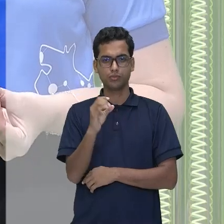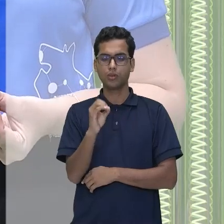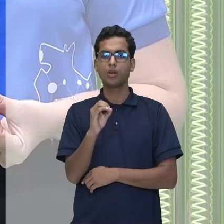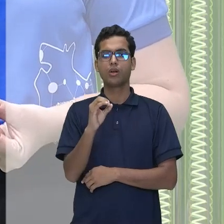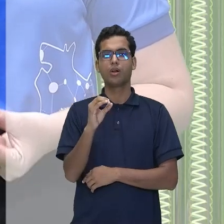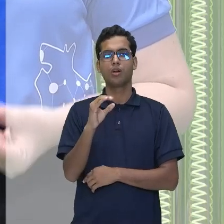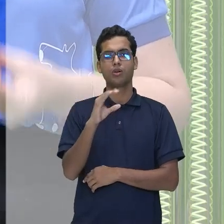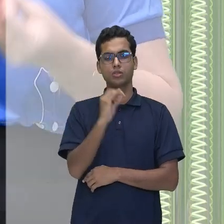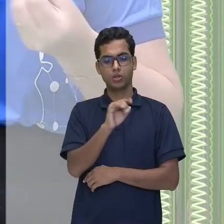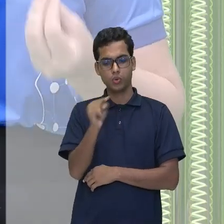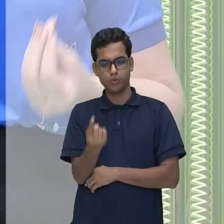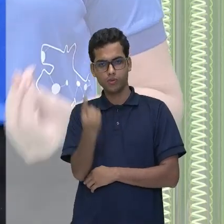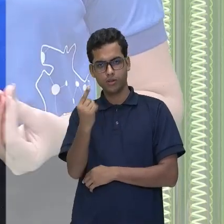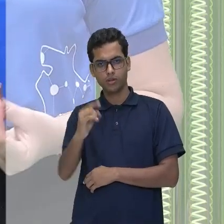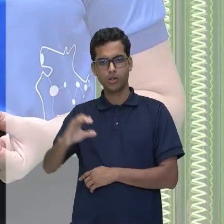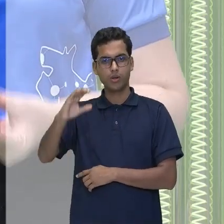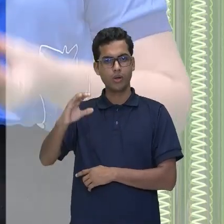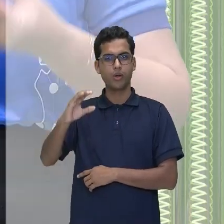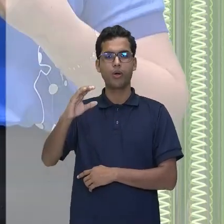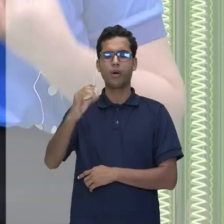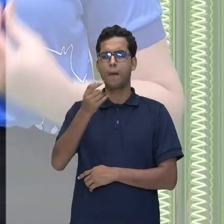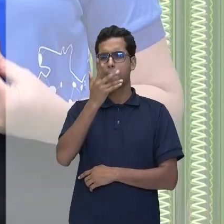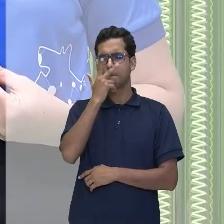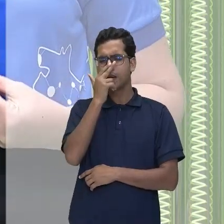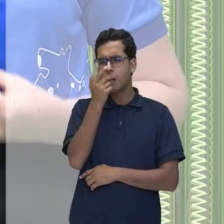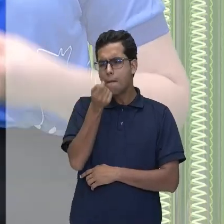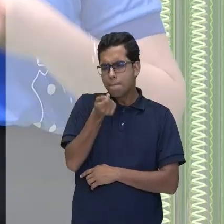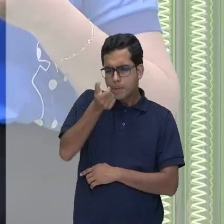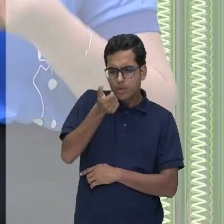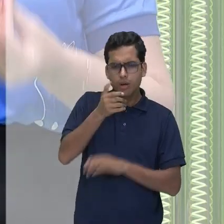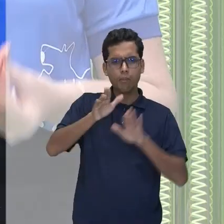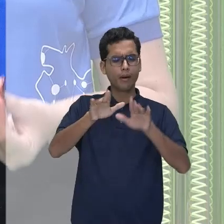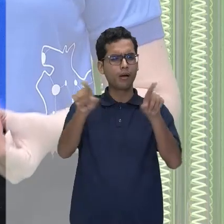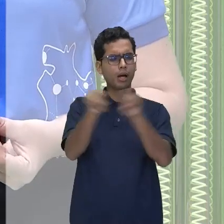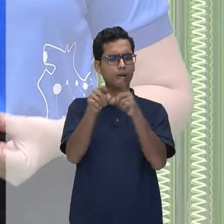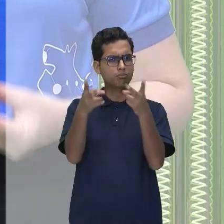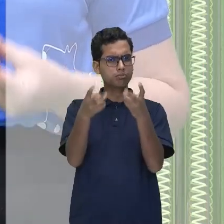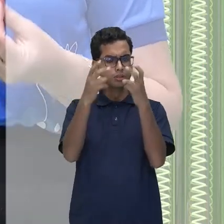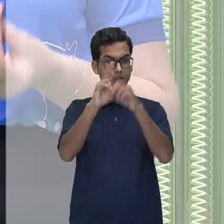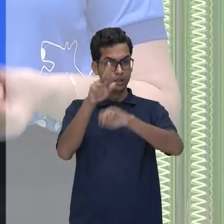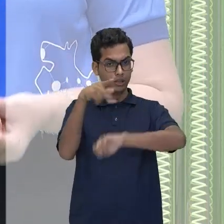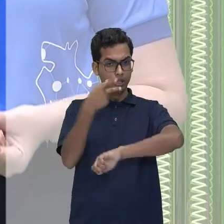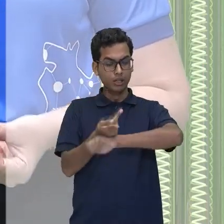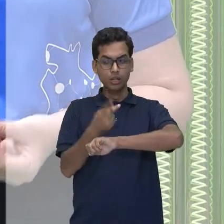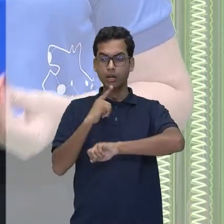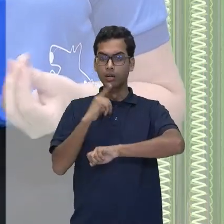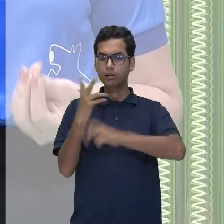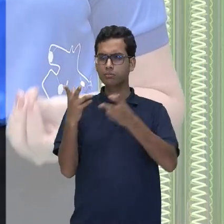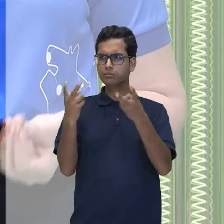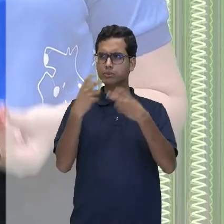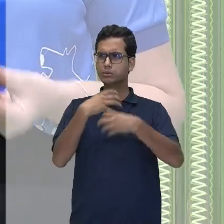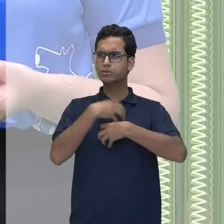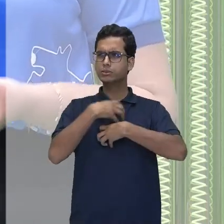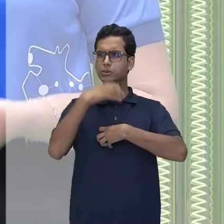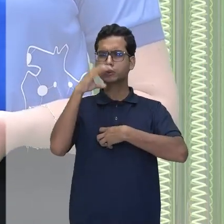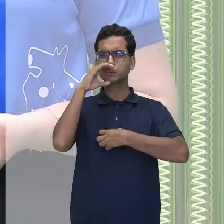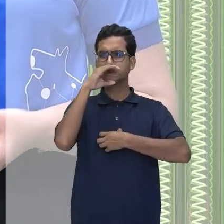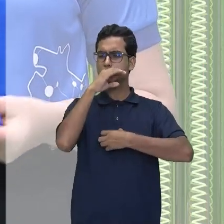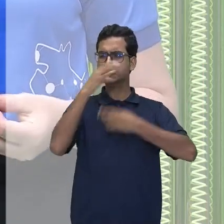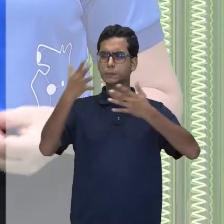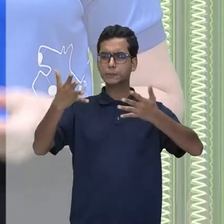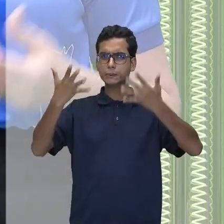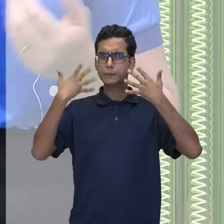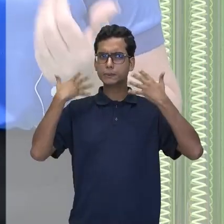adaptados a uma temperatura tão extrema, né? O nosso corpo humano e também, né, outras formas de vida, como animais,